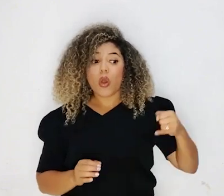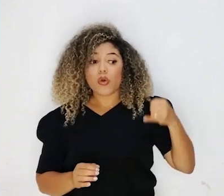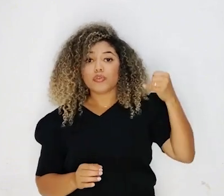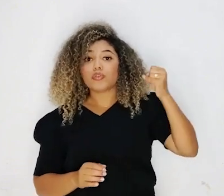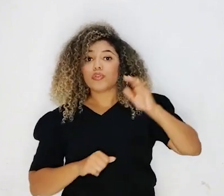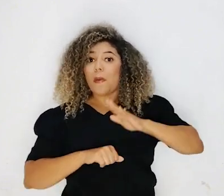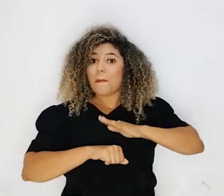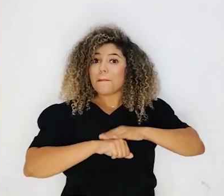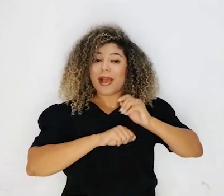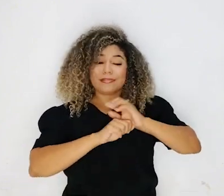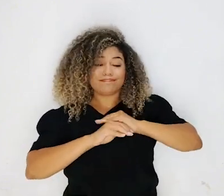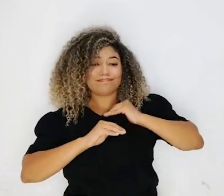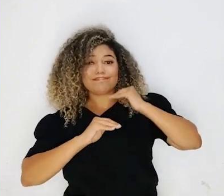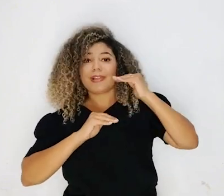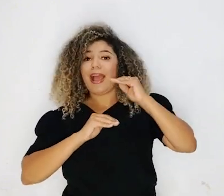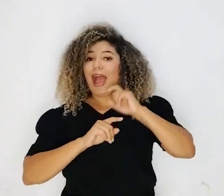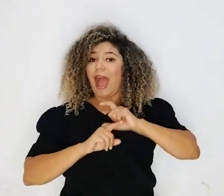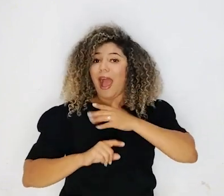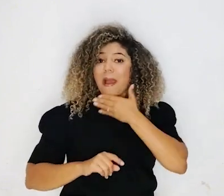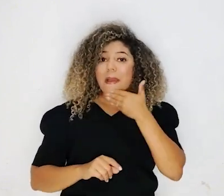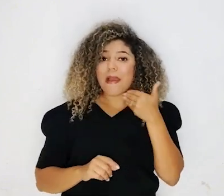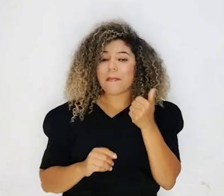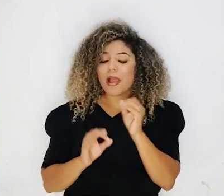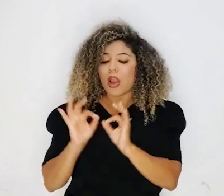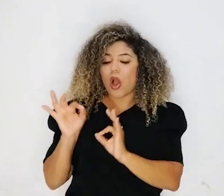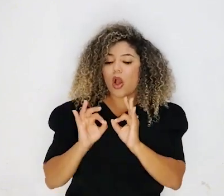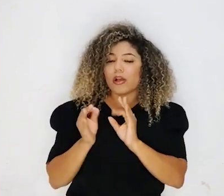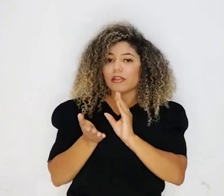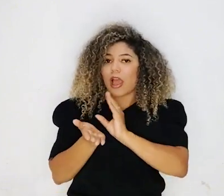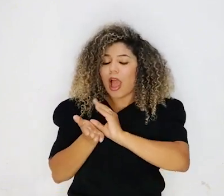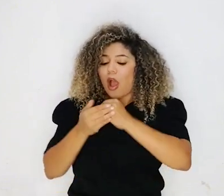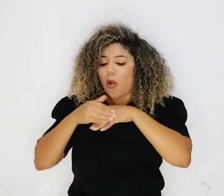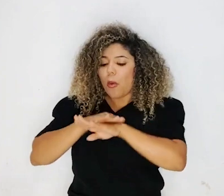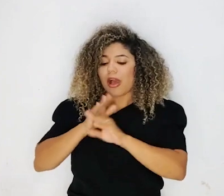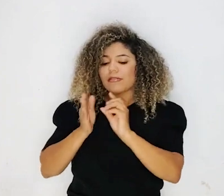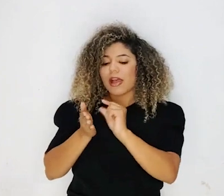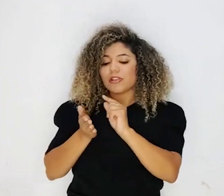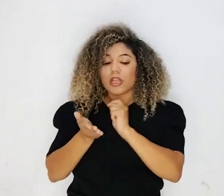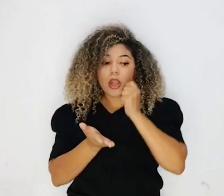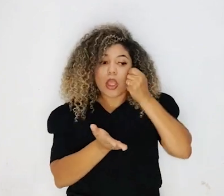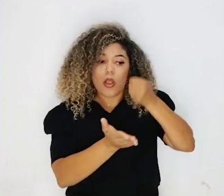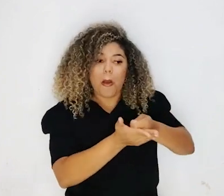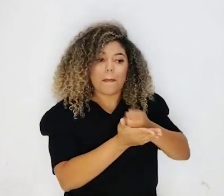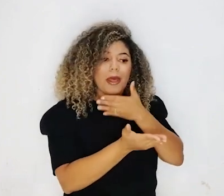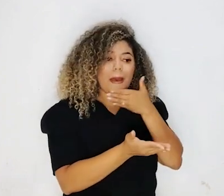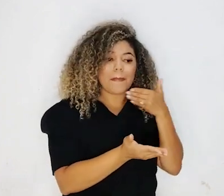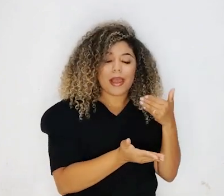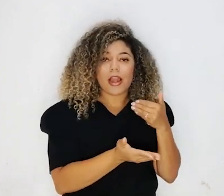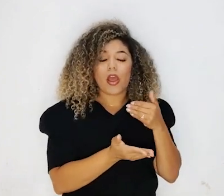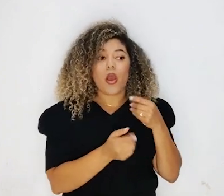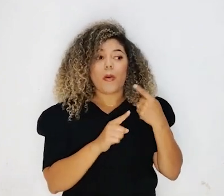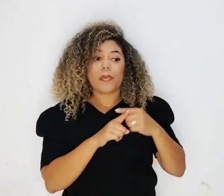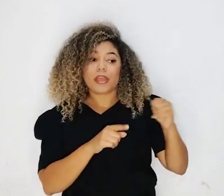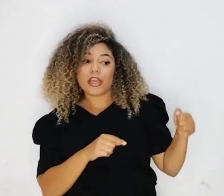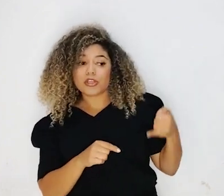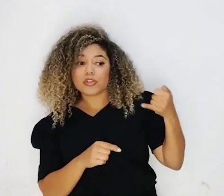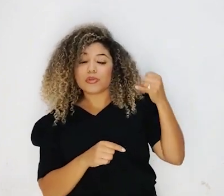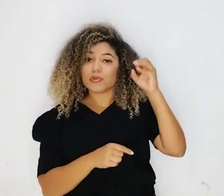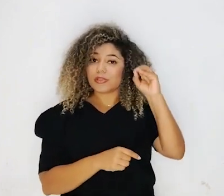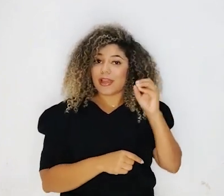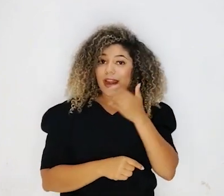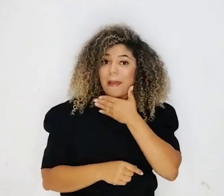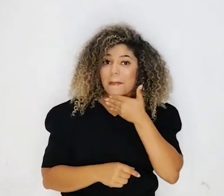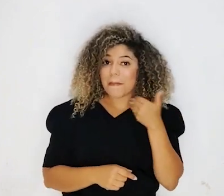juros são mais altos. É melhor juntar e comprar por um preço melhor, já que o juro zero é uma estratégia de